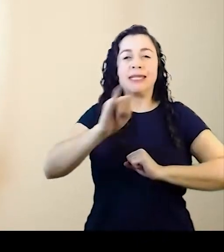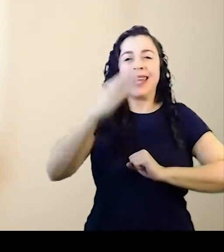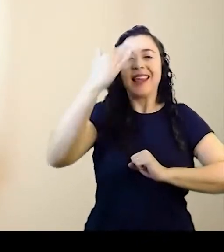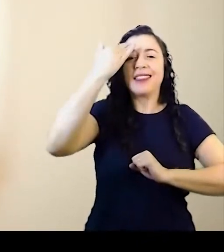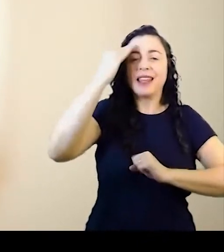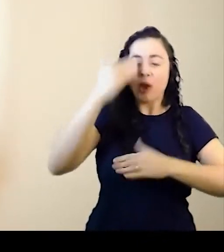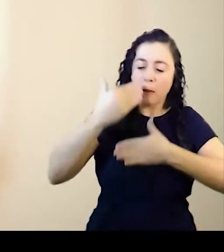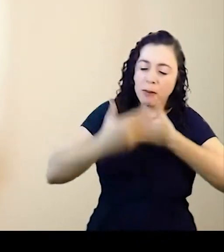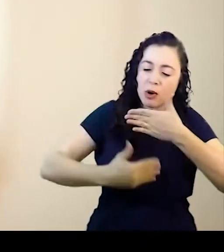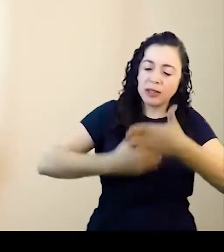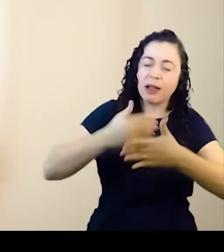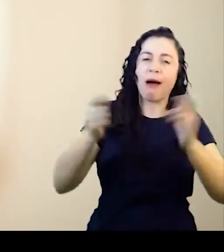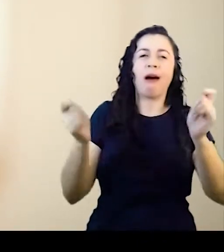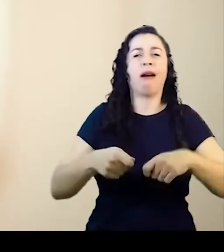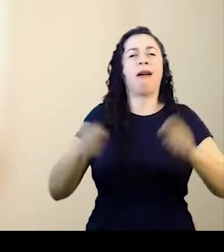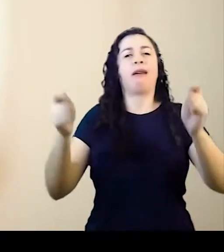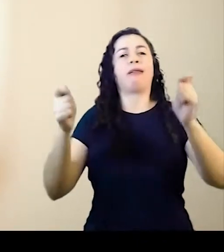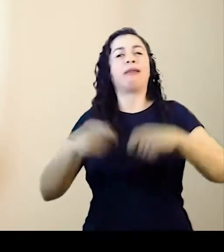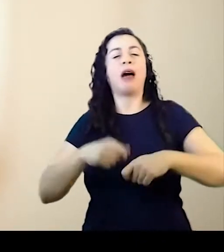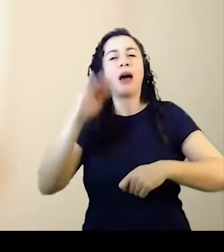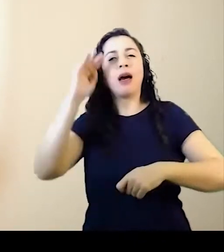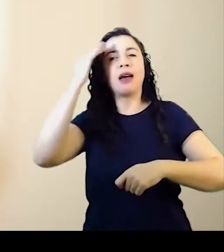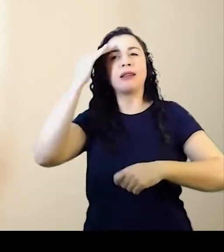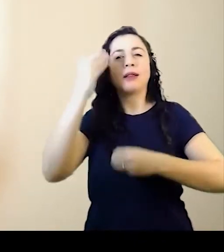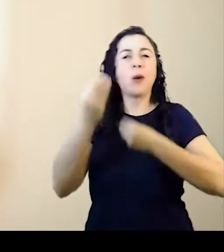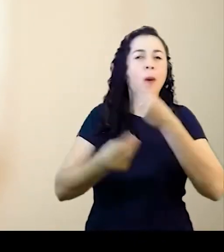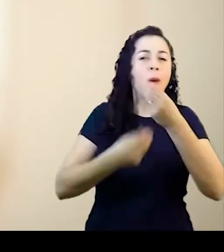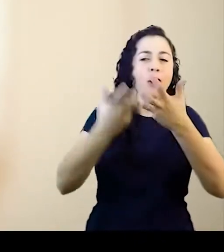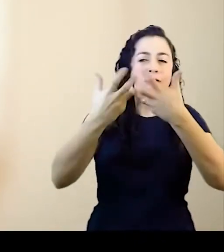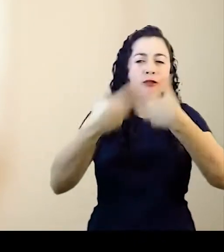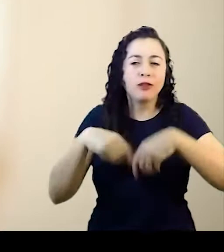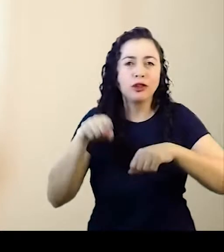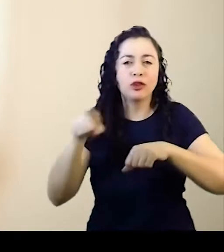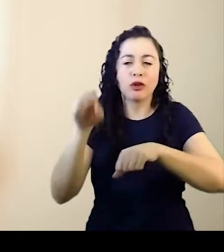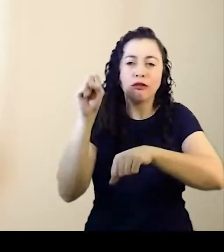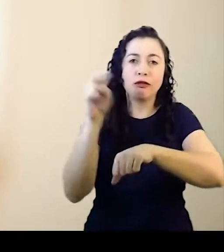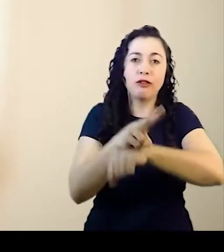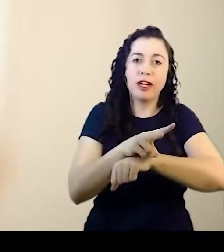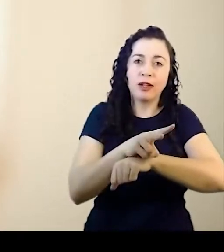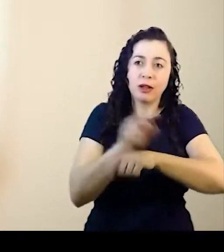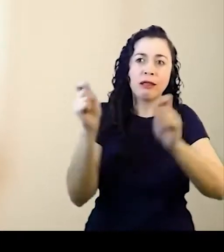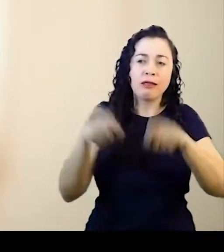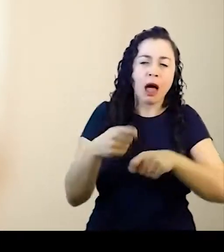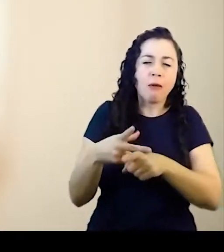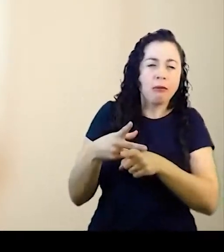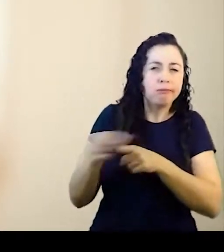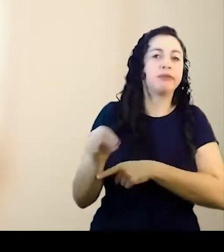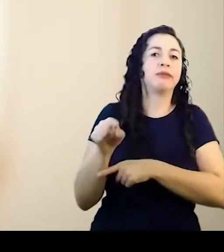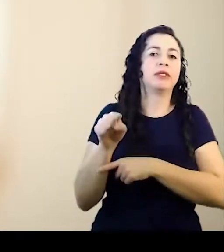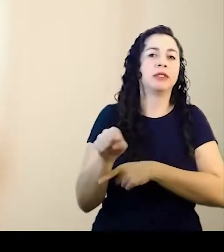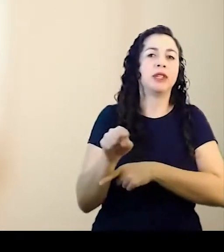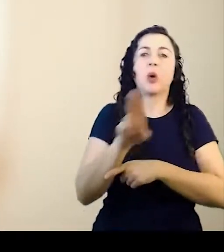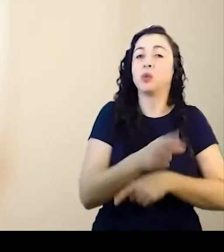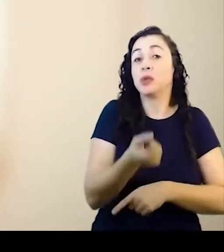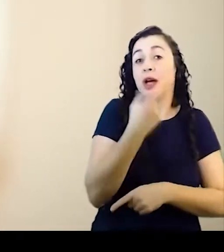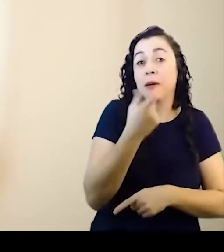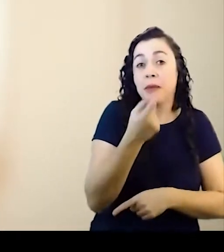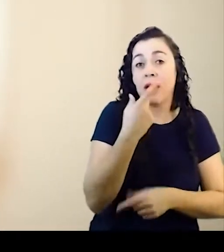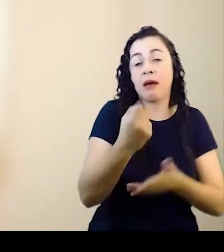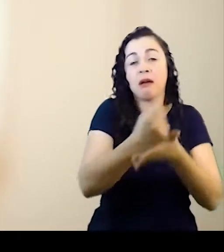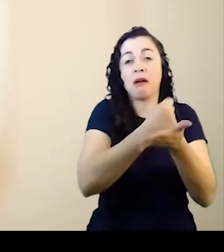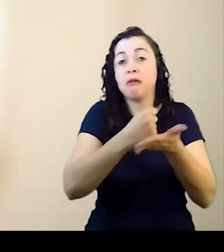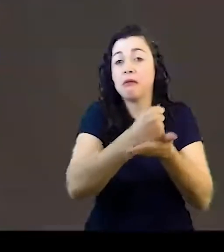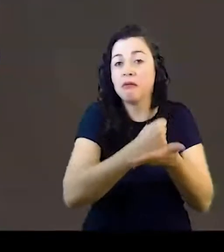conseguir interferir com a infecção viral por meio de medicamentos,